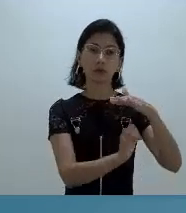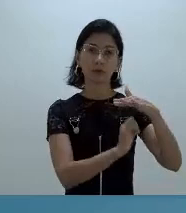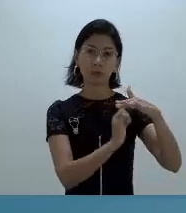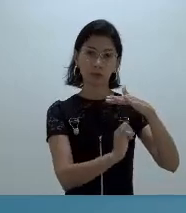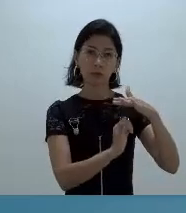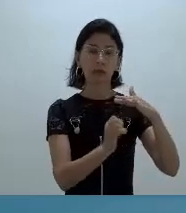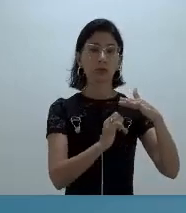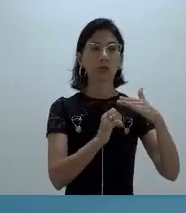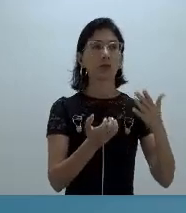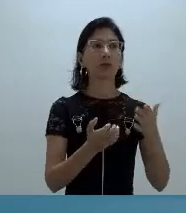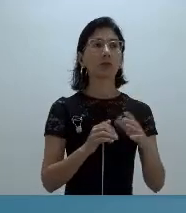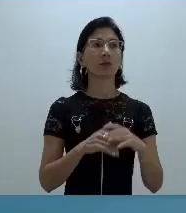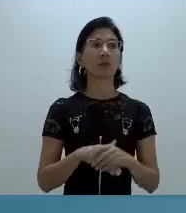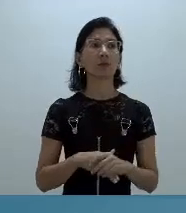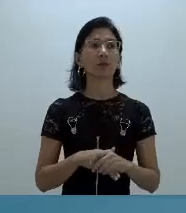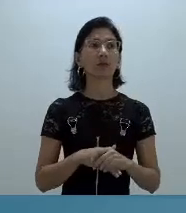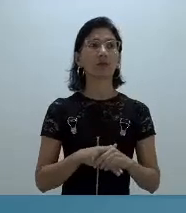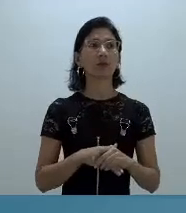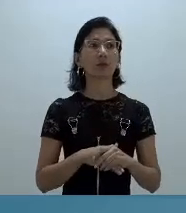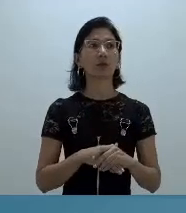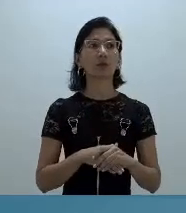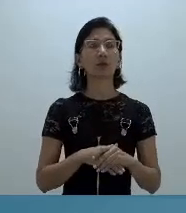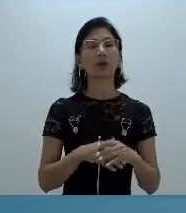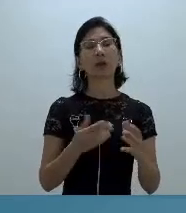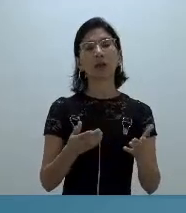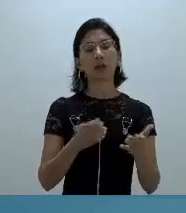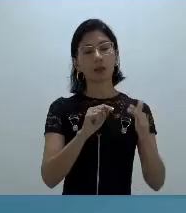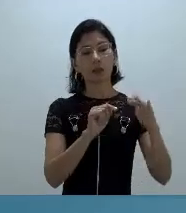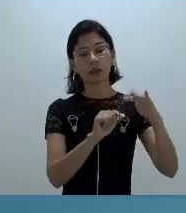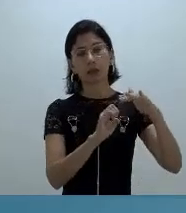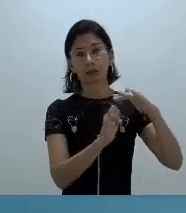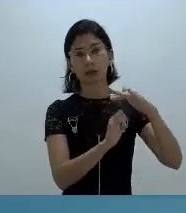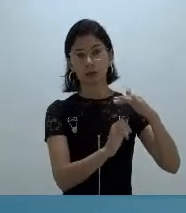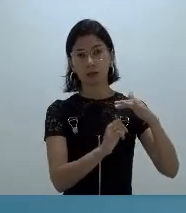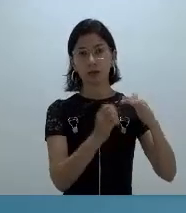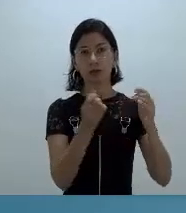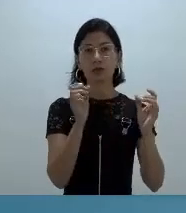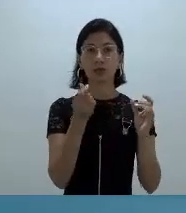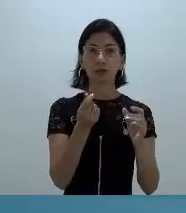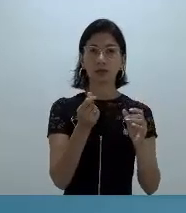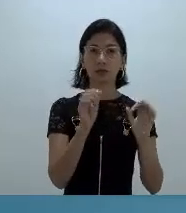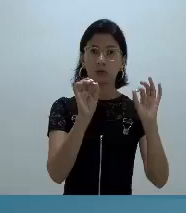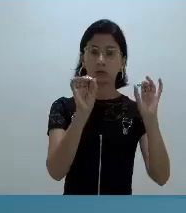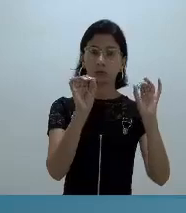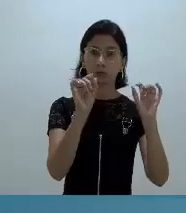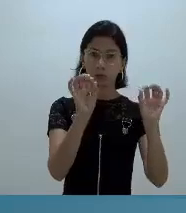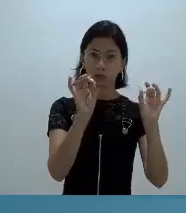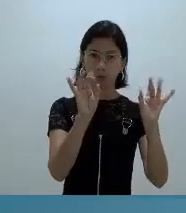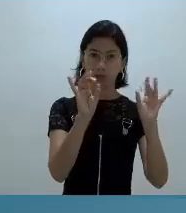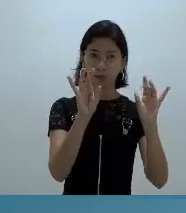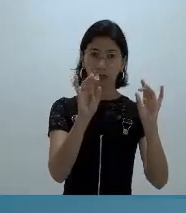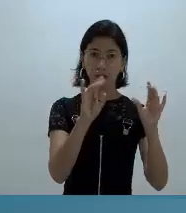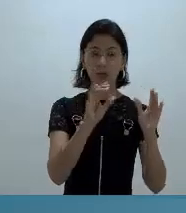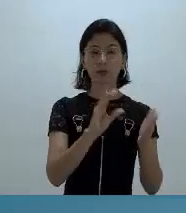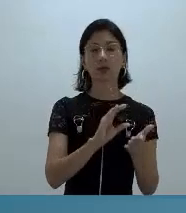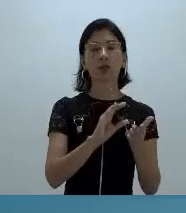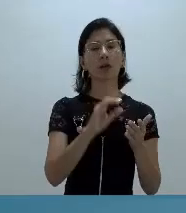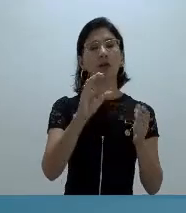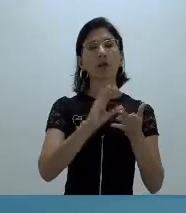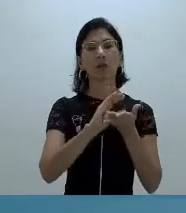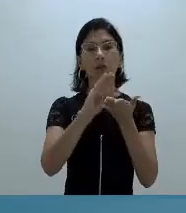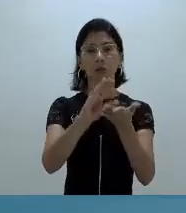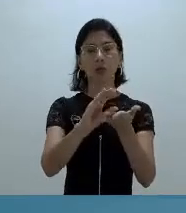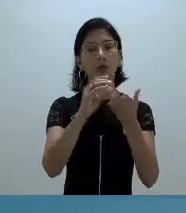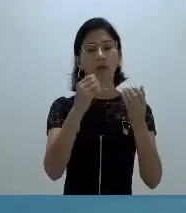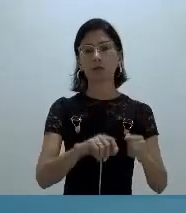por comunidade, que se delegar no evento de recurso especial do SUS, e para ajustar e o marco de ser para a turma